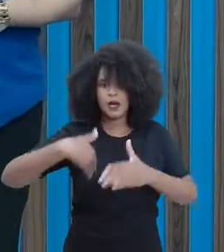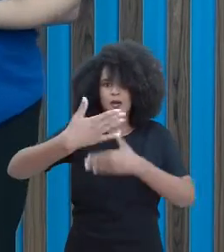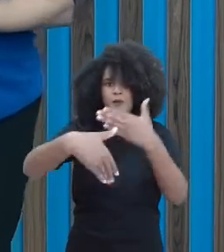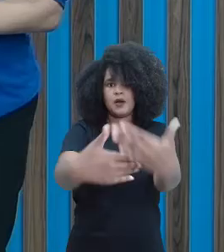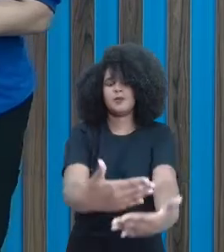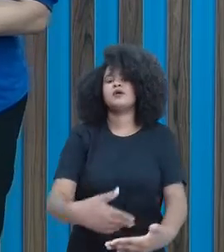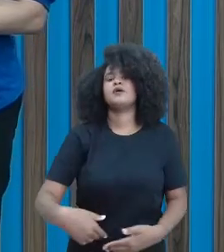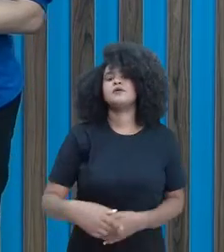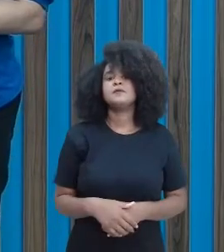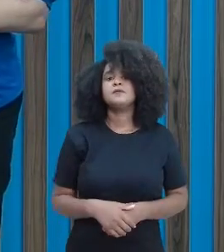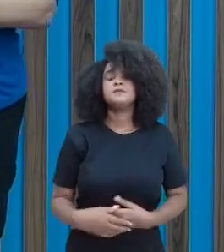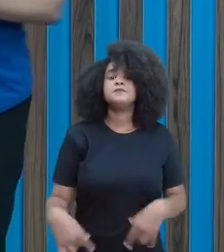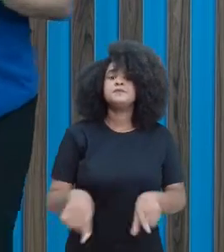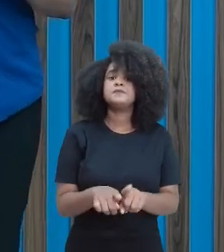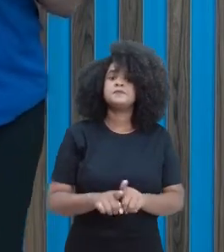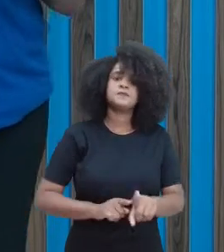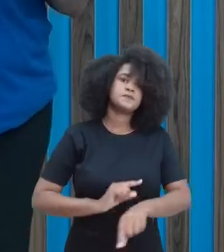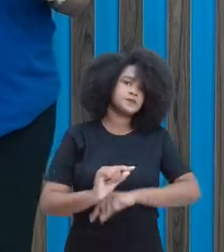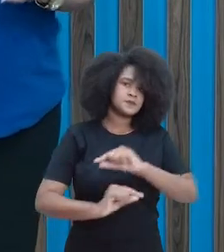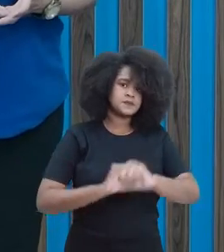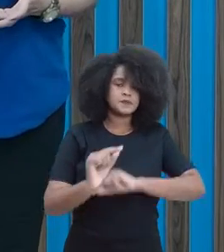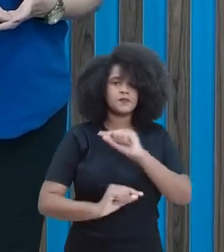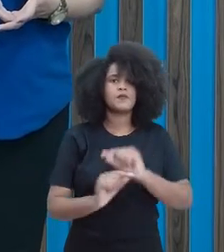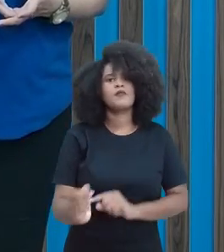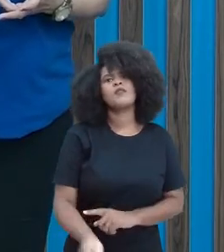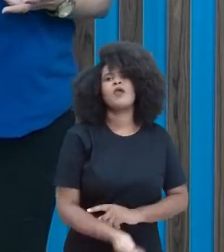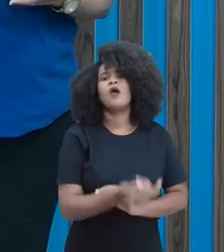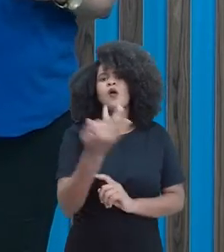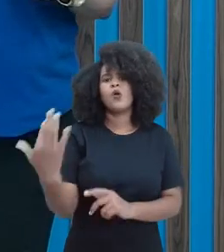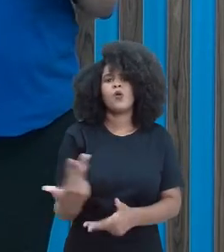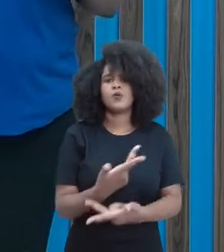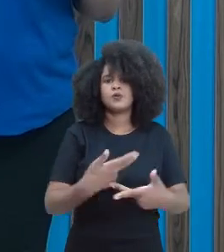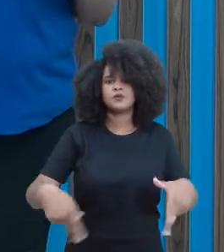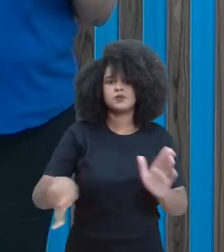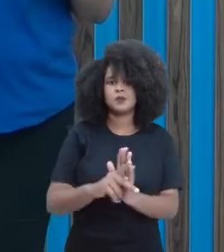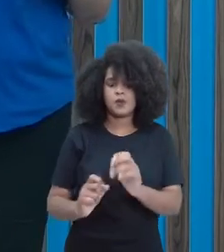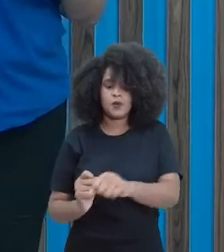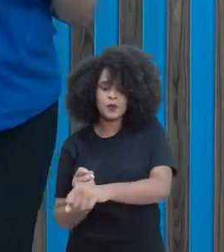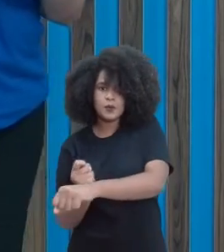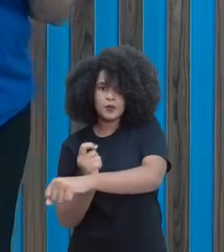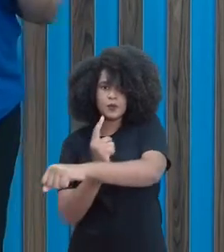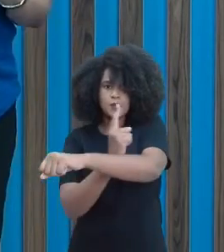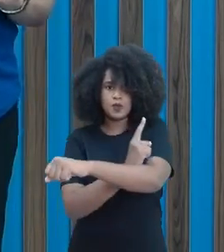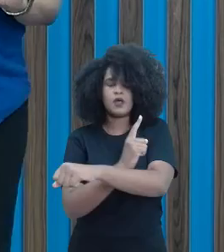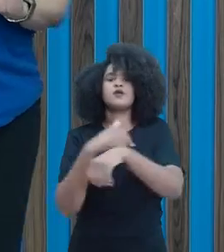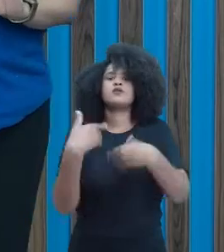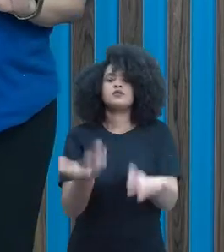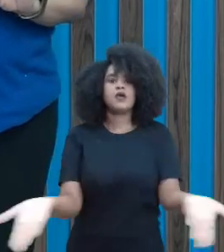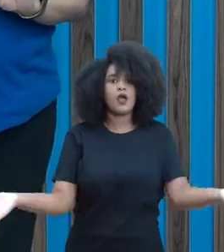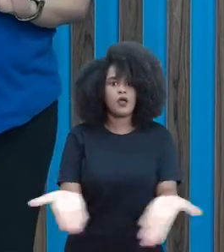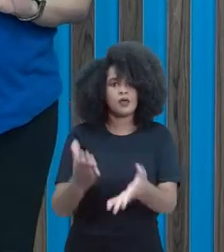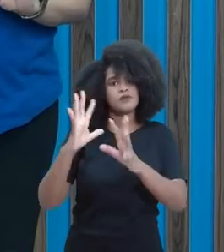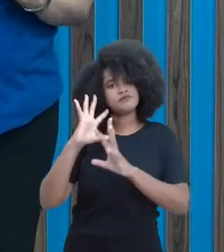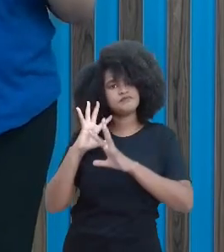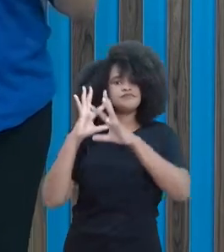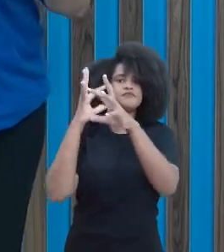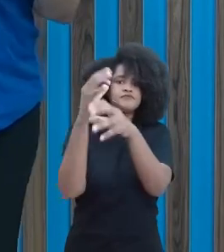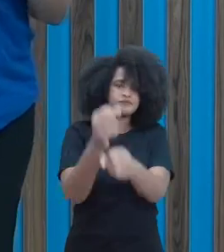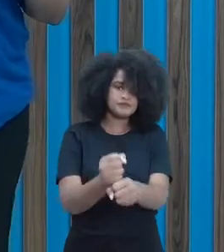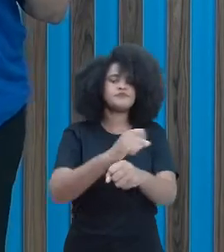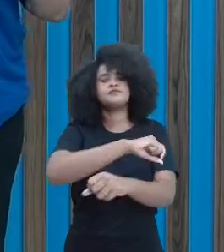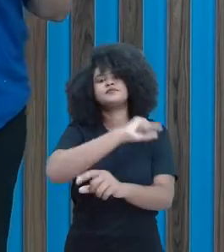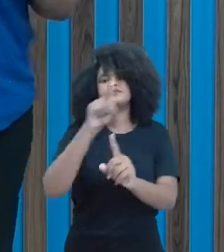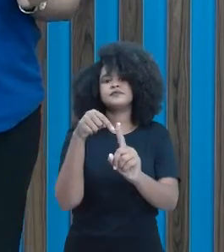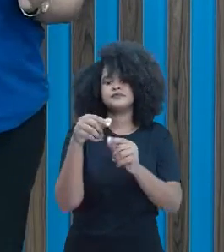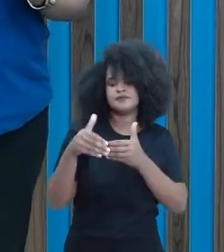uso e desuso, e também algumas evidências da evolução. Então, vamos fazer um resgatezinho dessa última aula para a